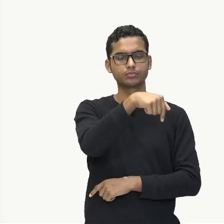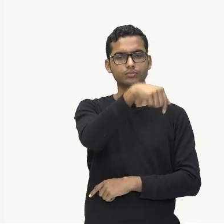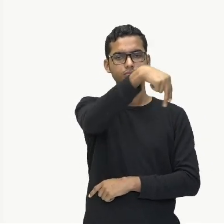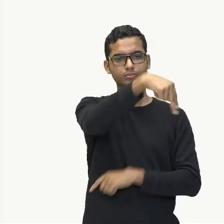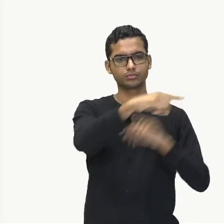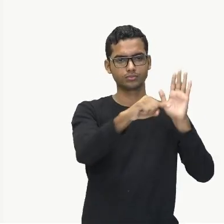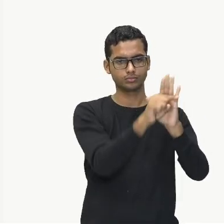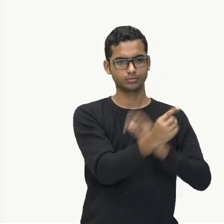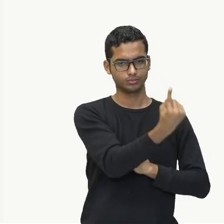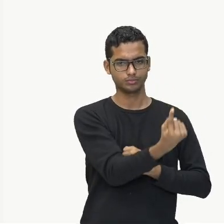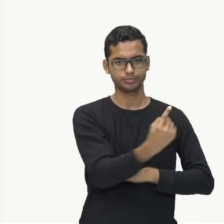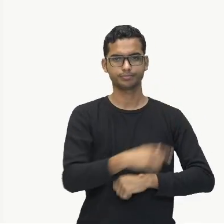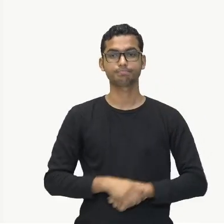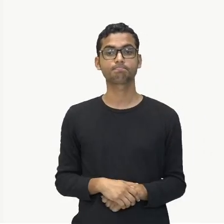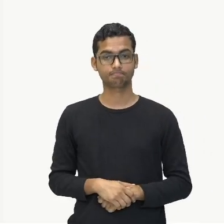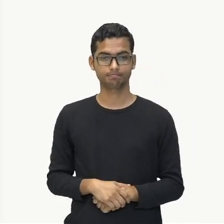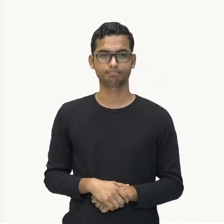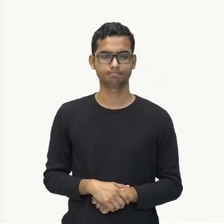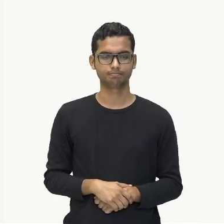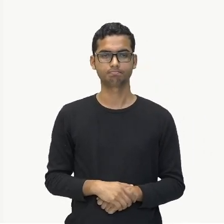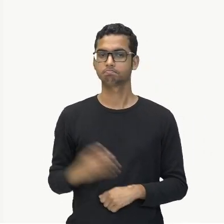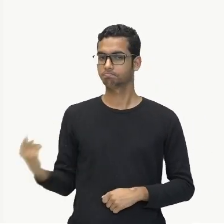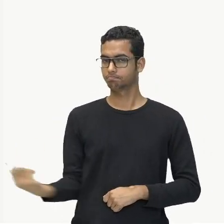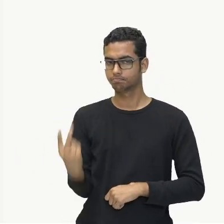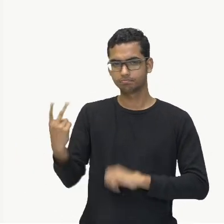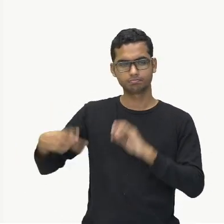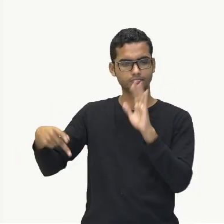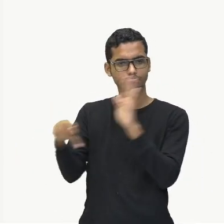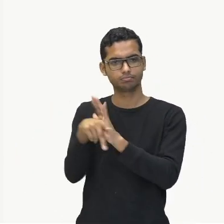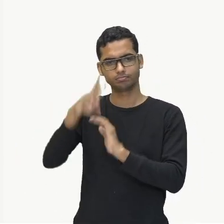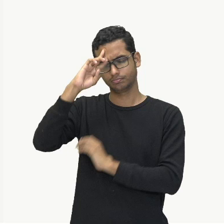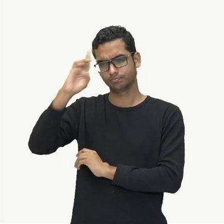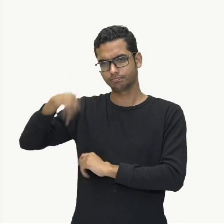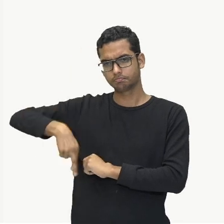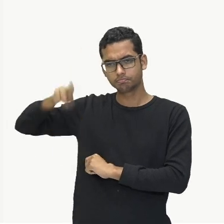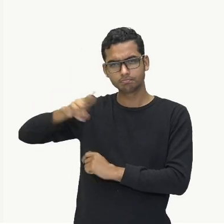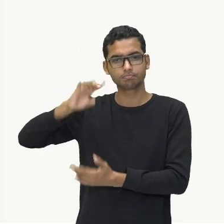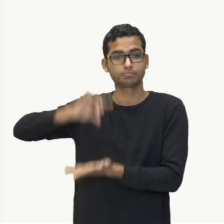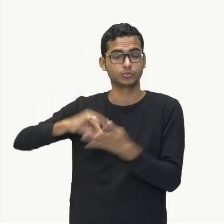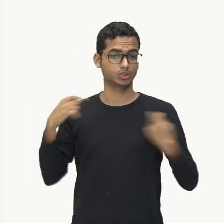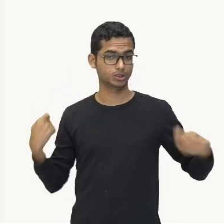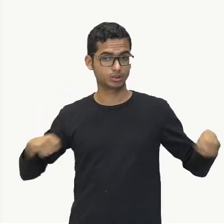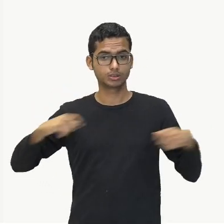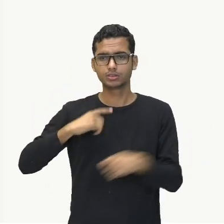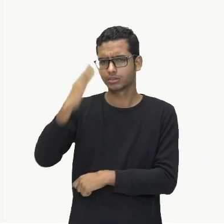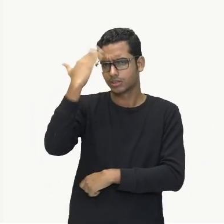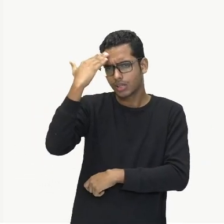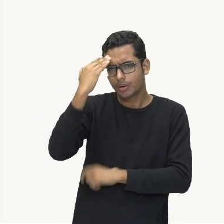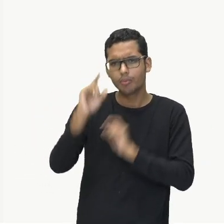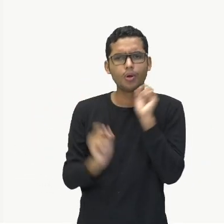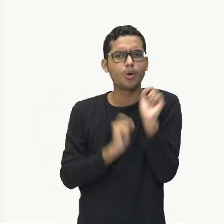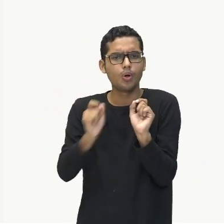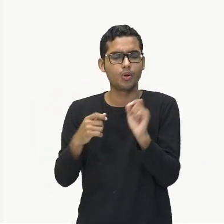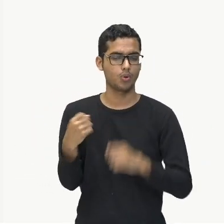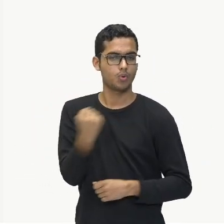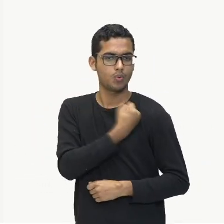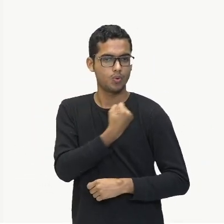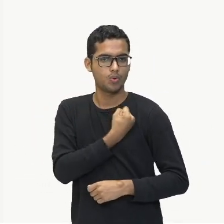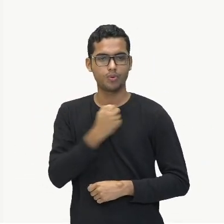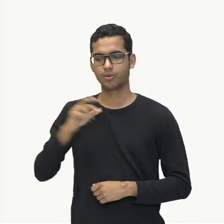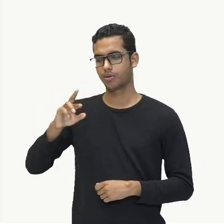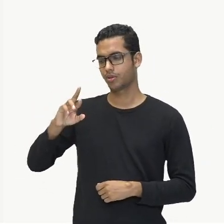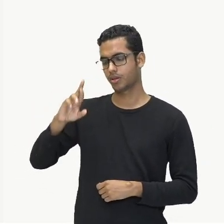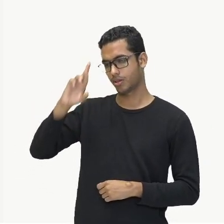que foi o que eu acabei de falar aqui, né? A gente precisa determinar a razão.